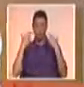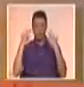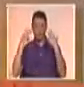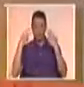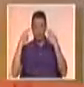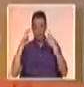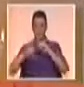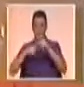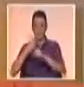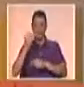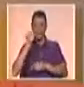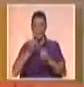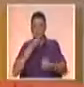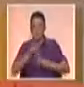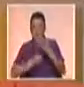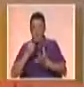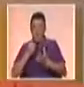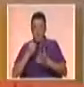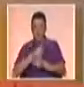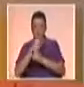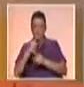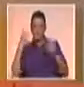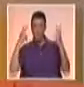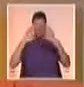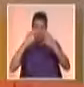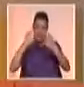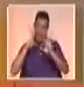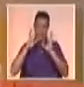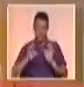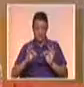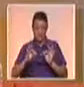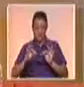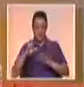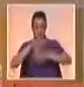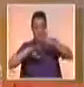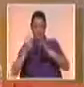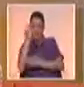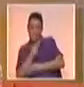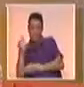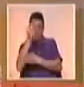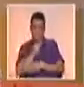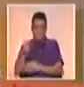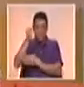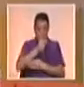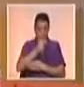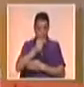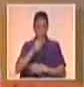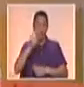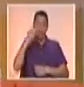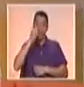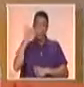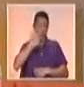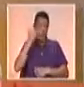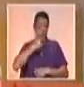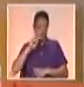depois chegou lá e, claro, como é que ele explica? Na altura daqueles cortes e não sei o que, a adolescência, ele fez um desenho. Pronto, foi a maneira que ele arranjou para